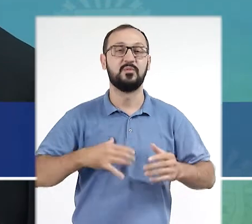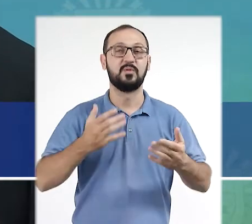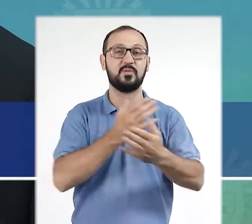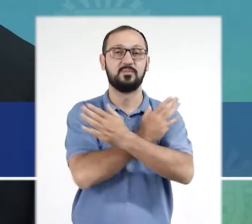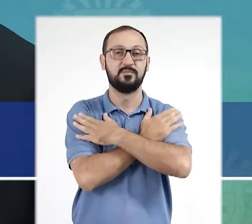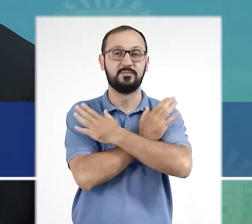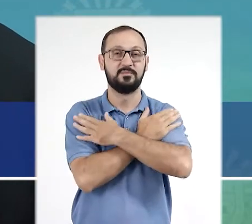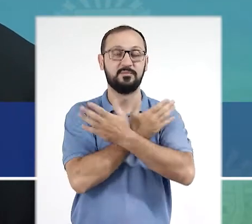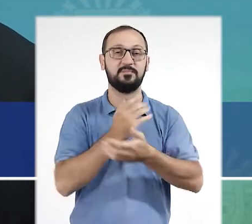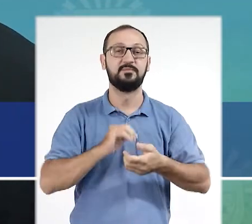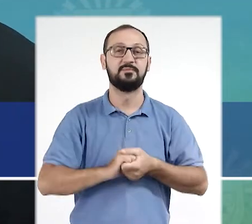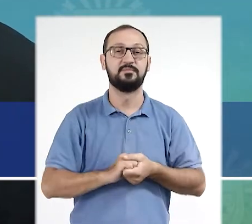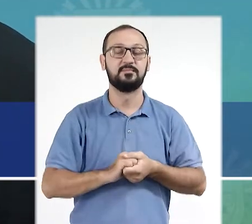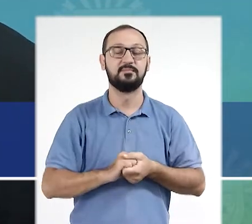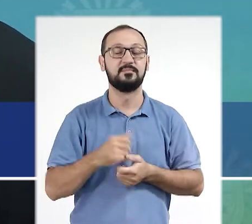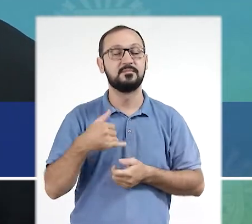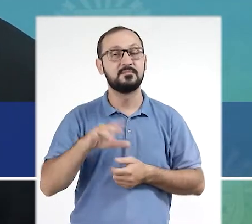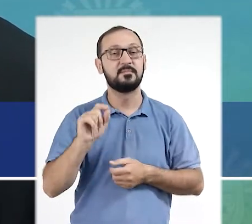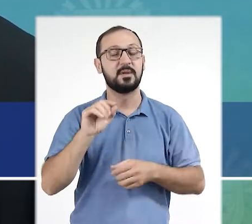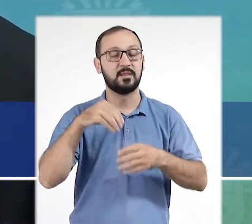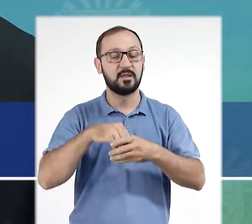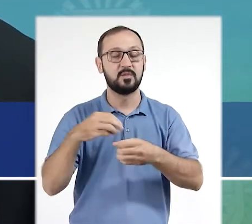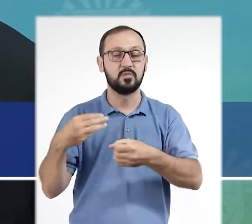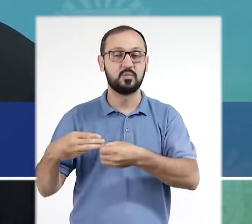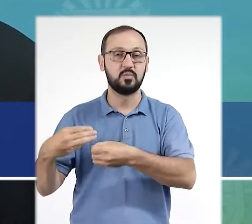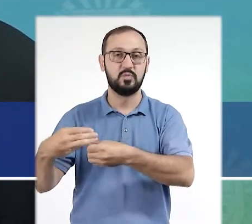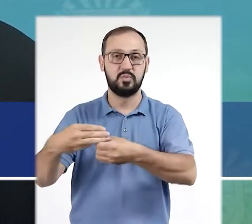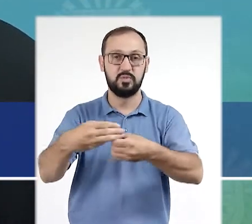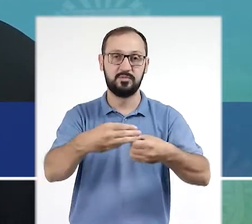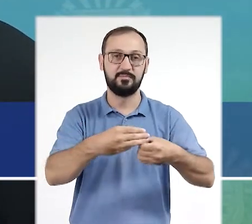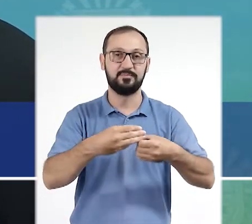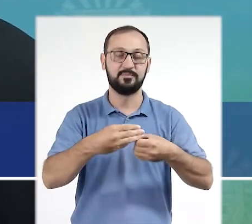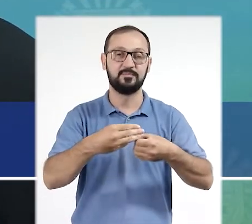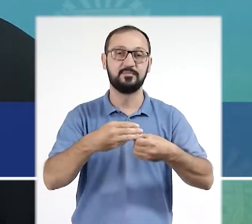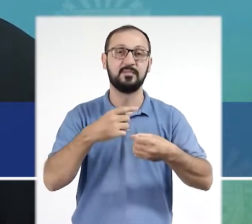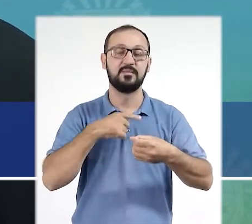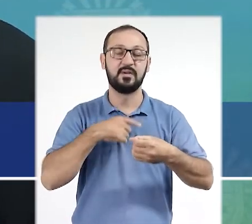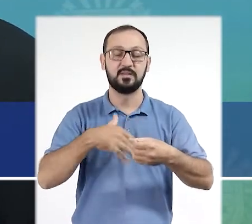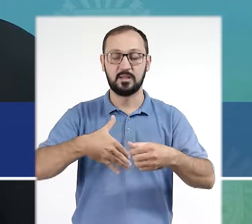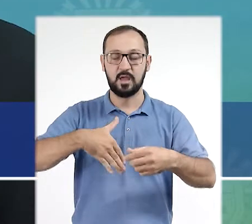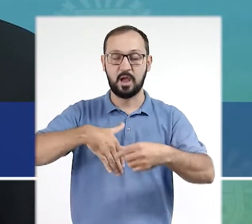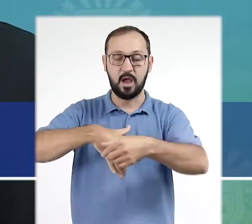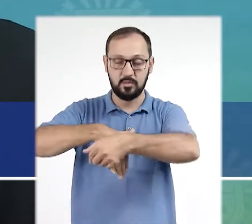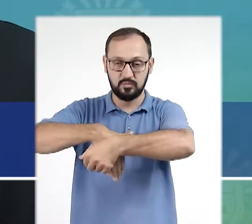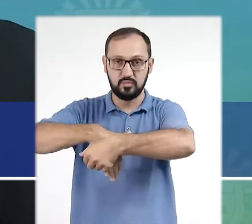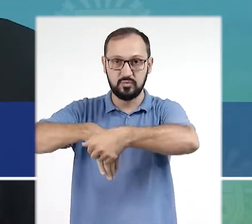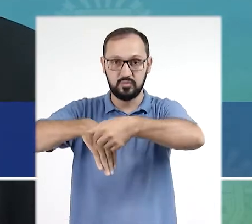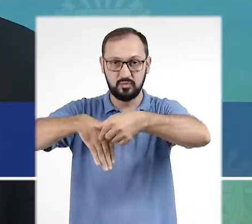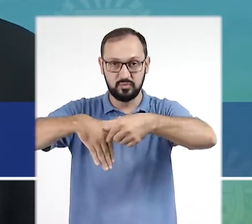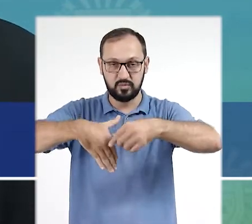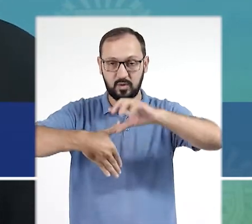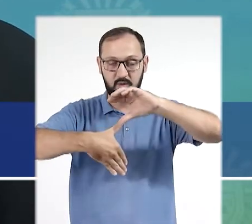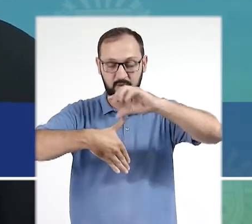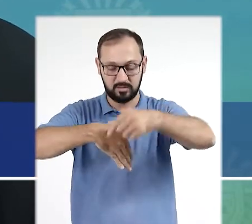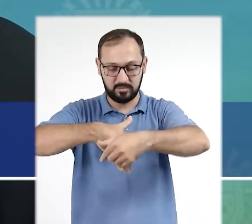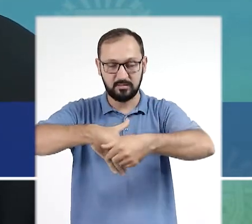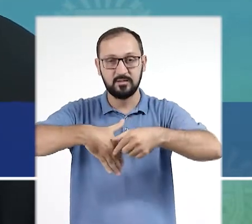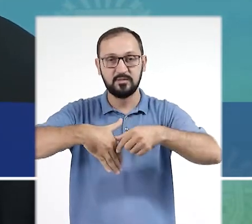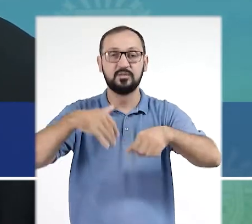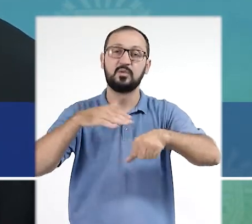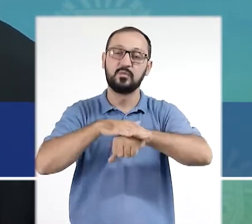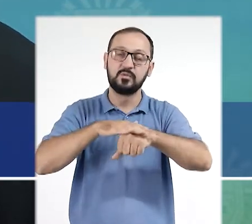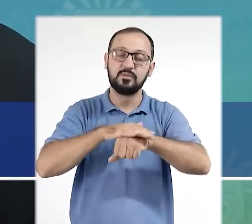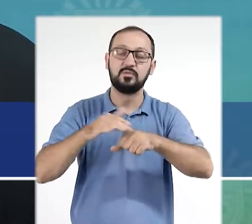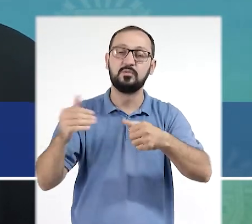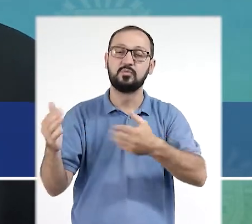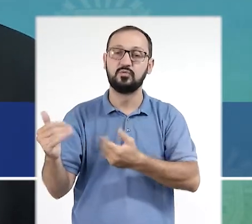com o desemprego, né? Principalmente no interior, né, onde vai passar essa rota bioceânica. Nós